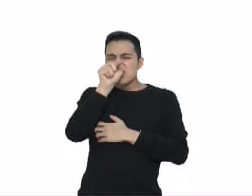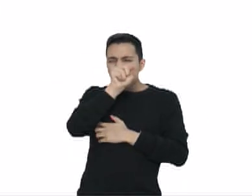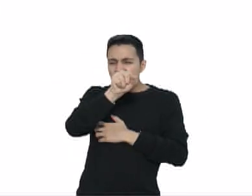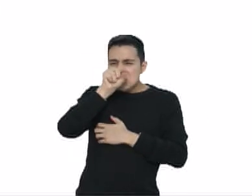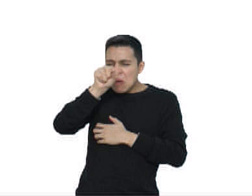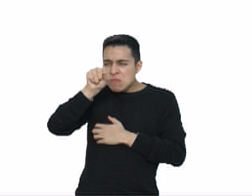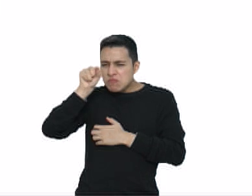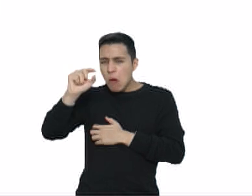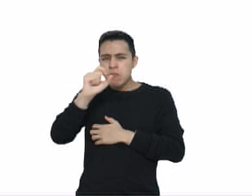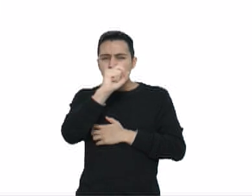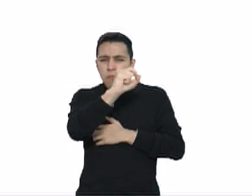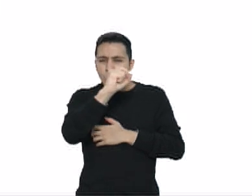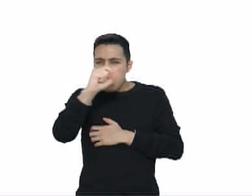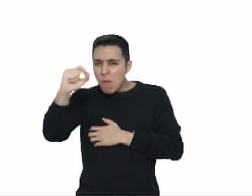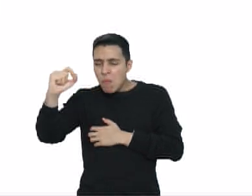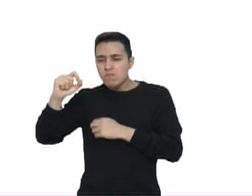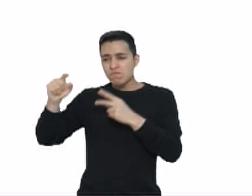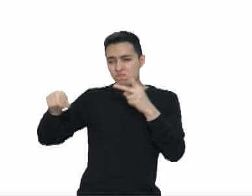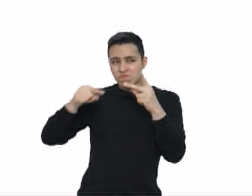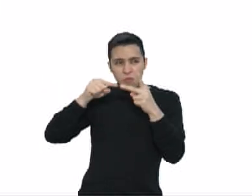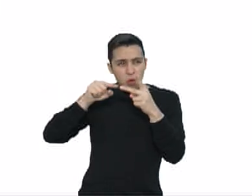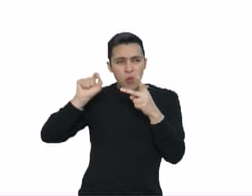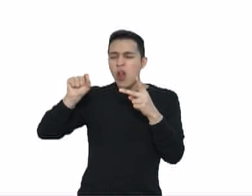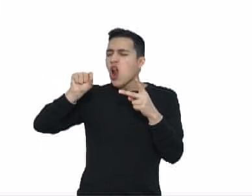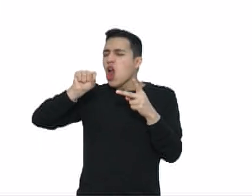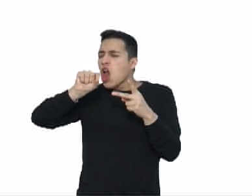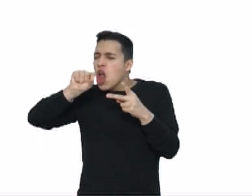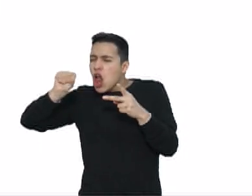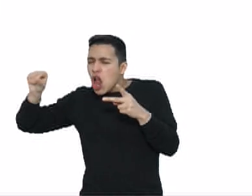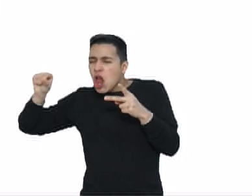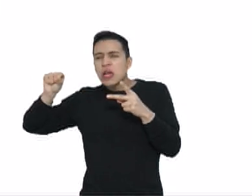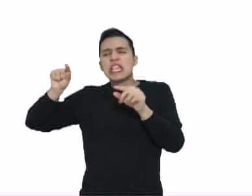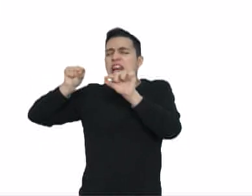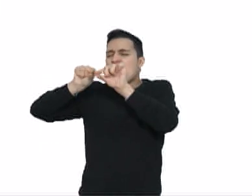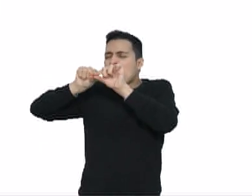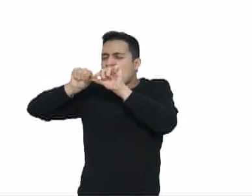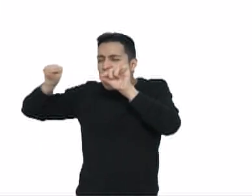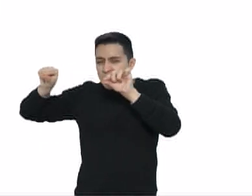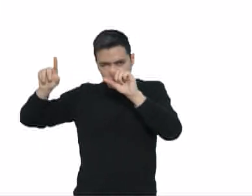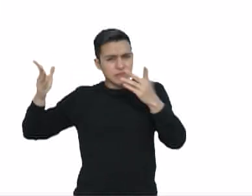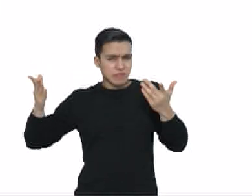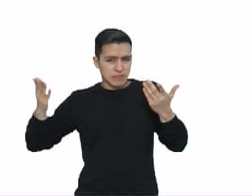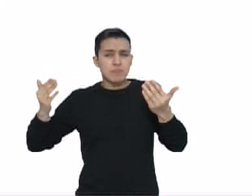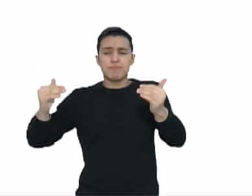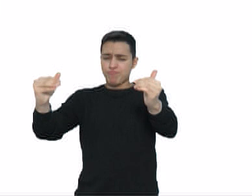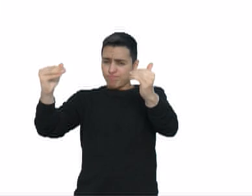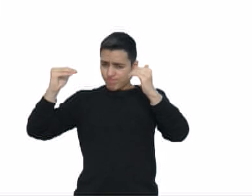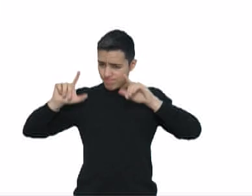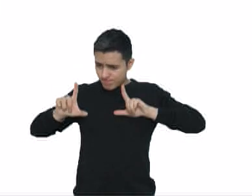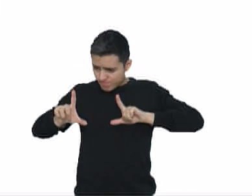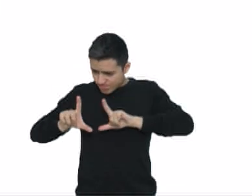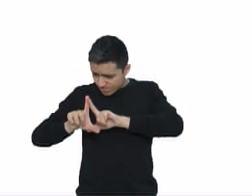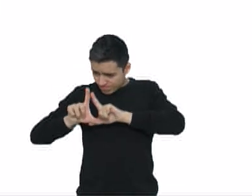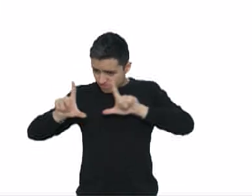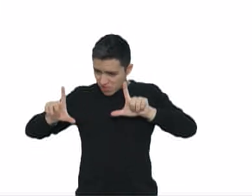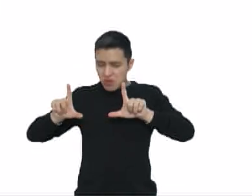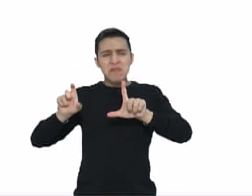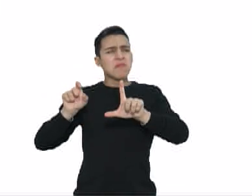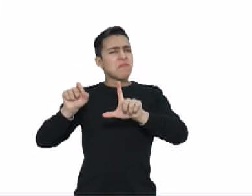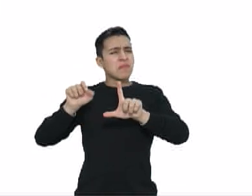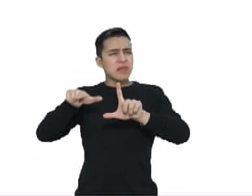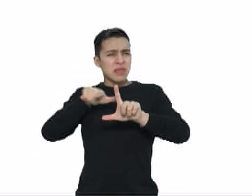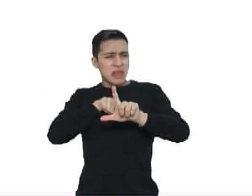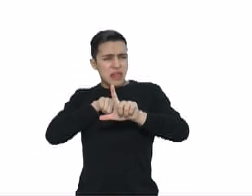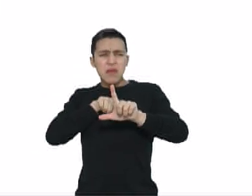grandes e fortes, e o segundo desenho, linhas com pontos finos e bem fraquinhos. Na segunda